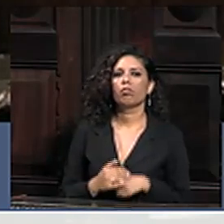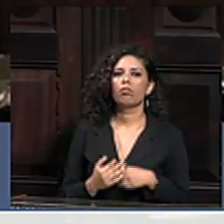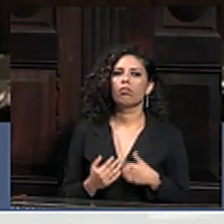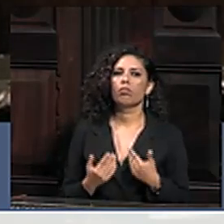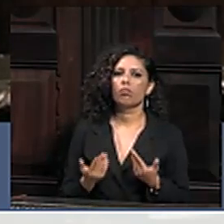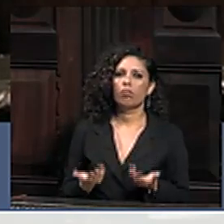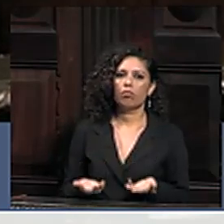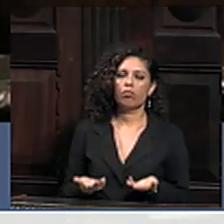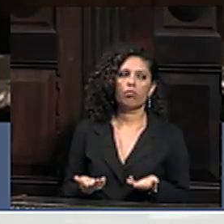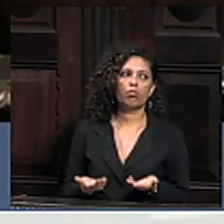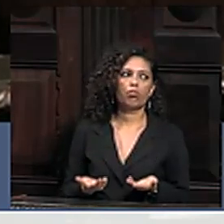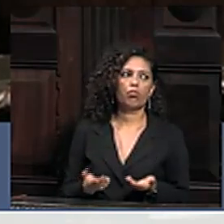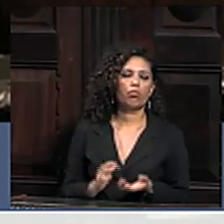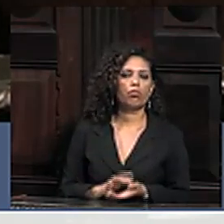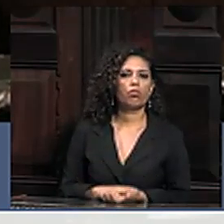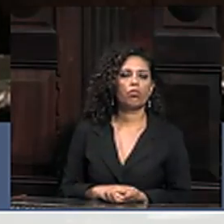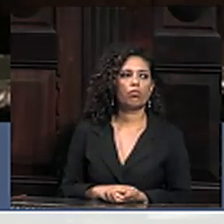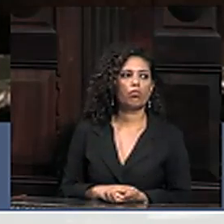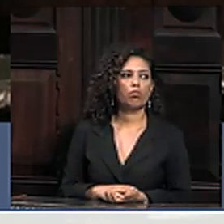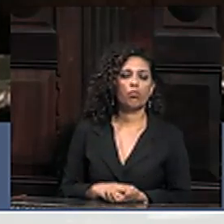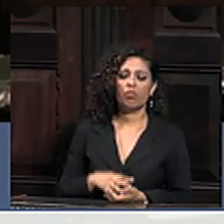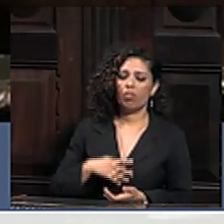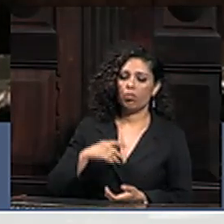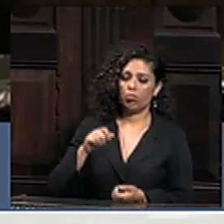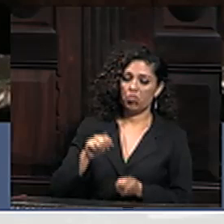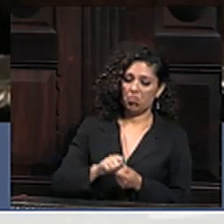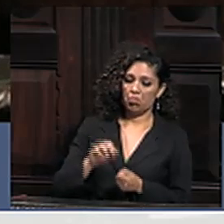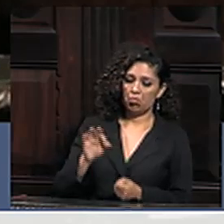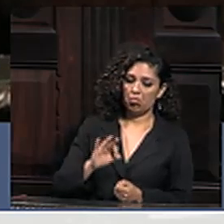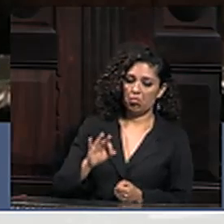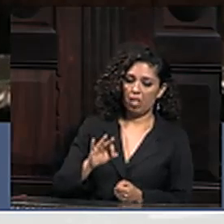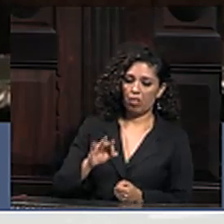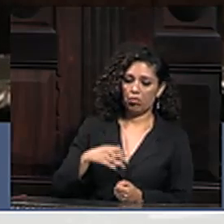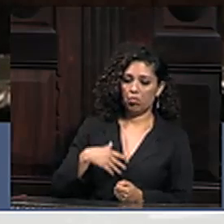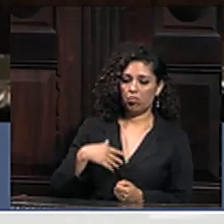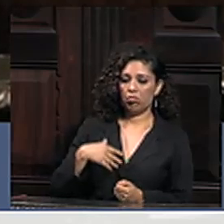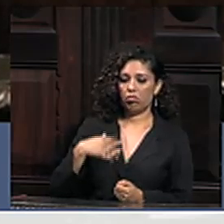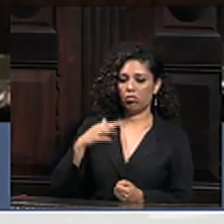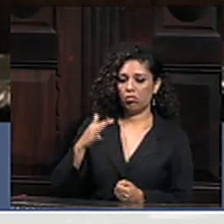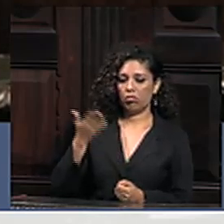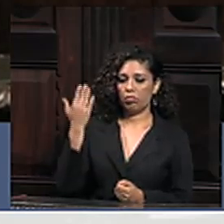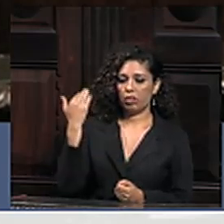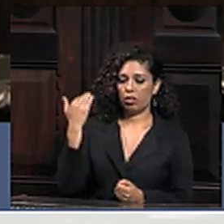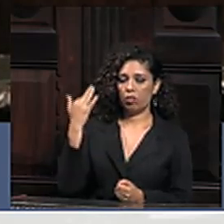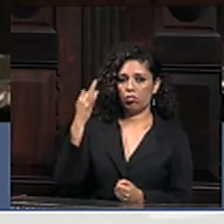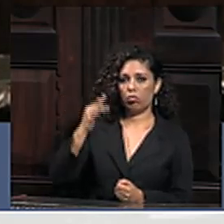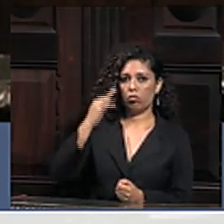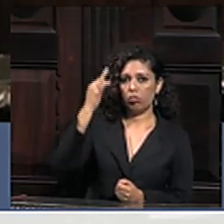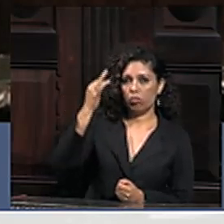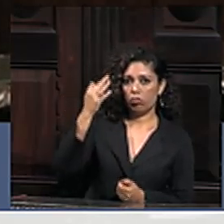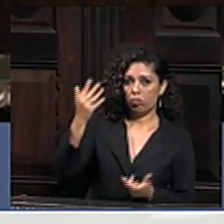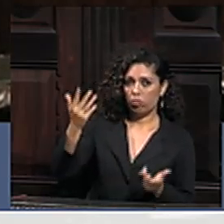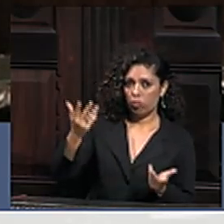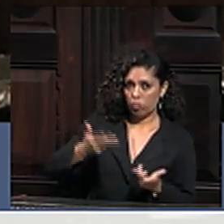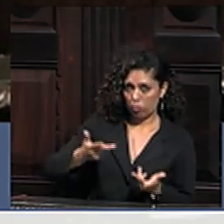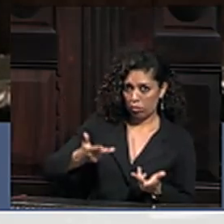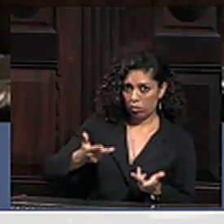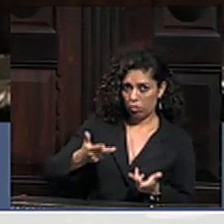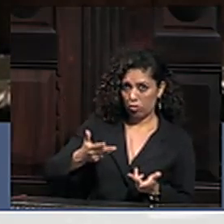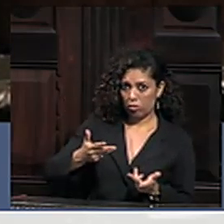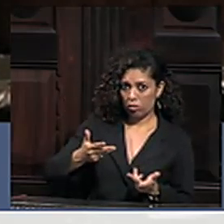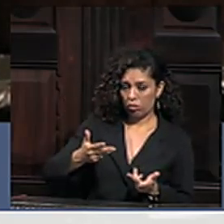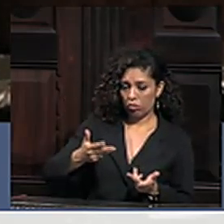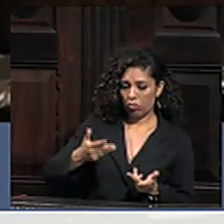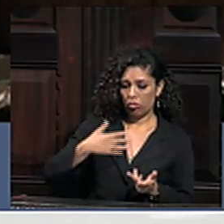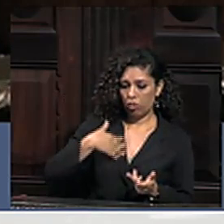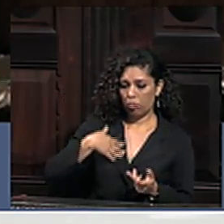Portanto, não fiz, não faço e não farei o exercício de desconhecer